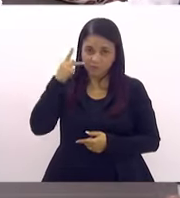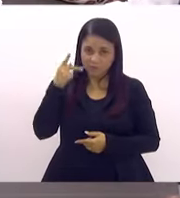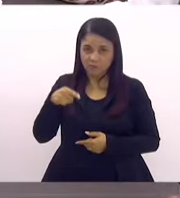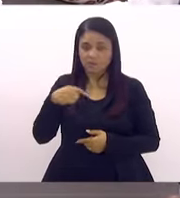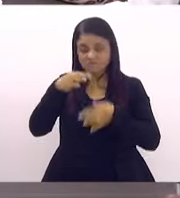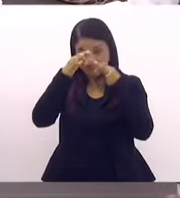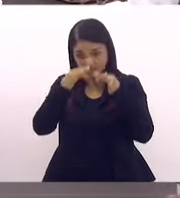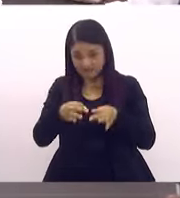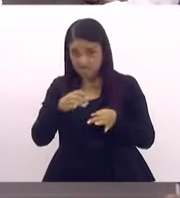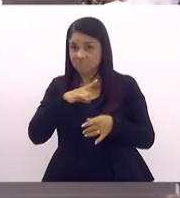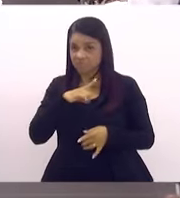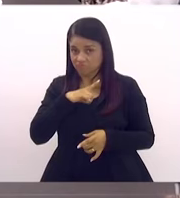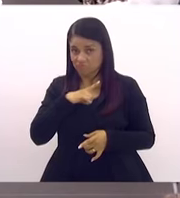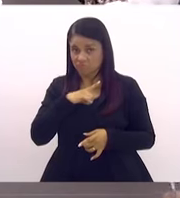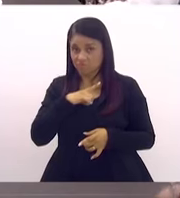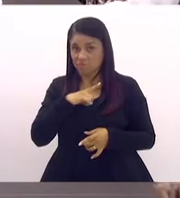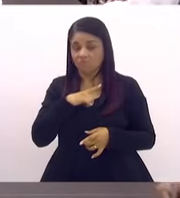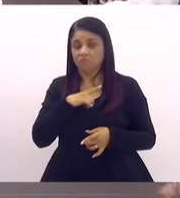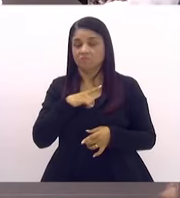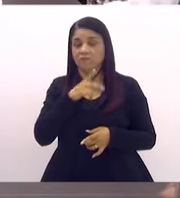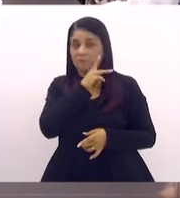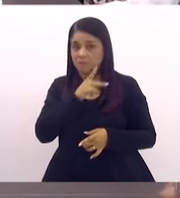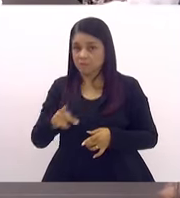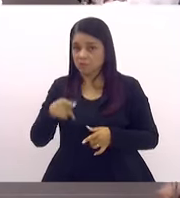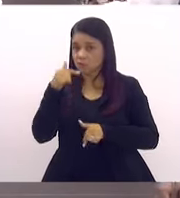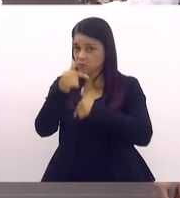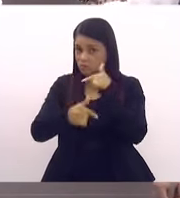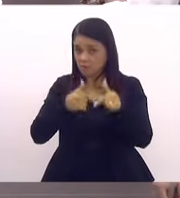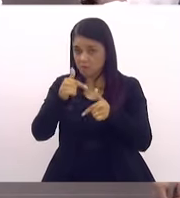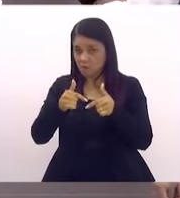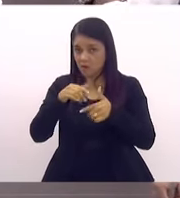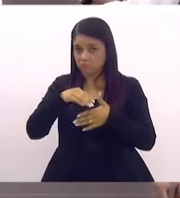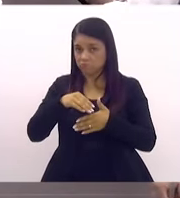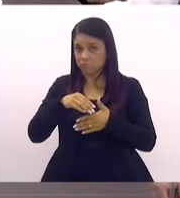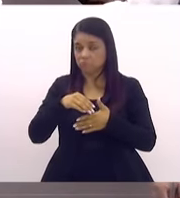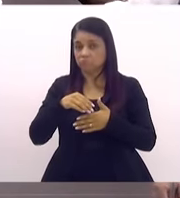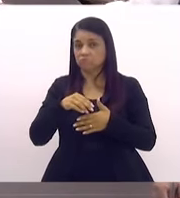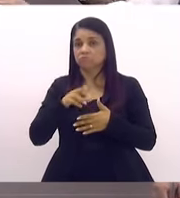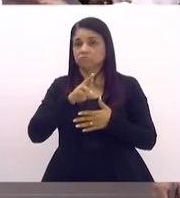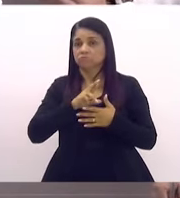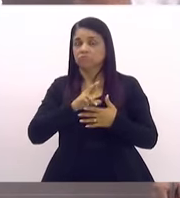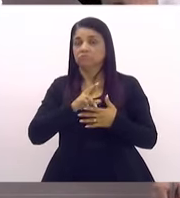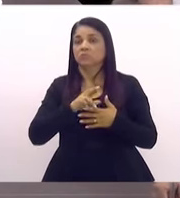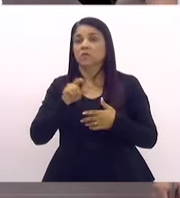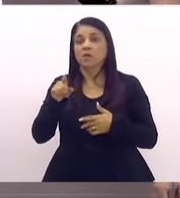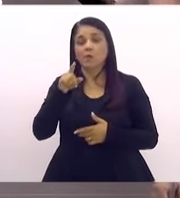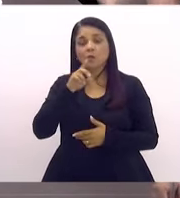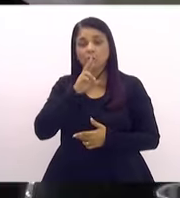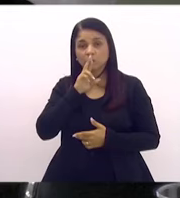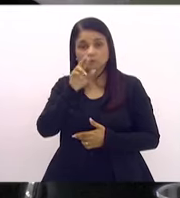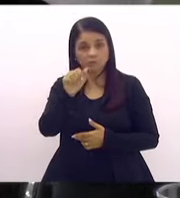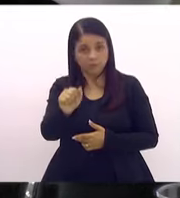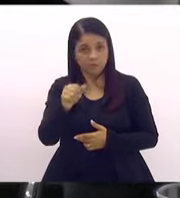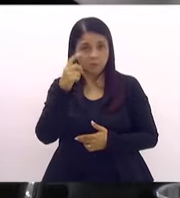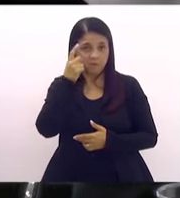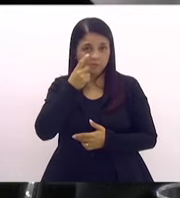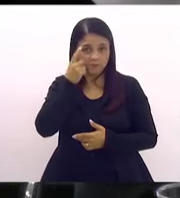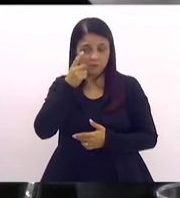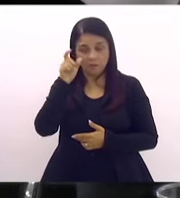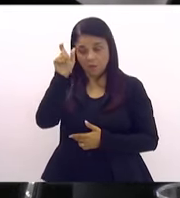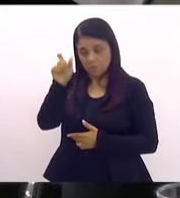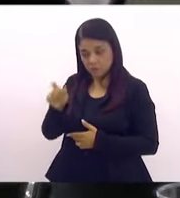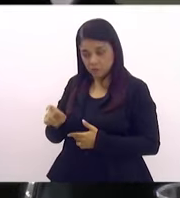quem está presidindo os trabalhos é o deputado Rodrigo Amorim, na pessoa